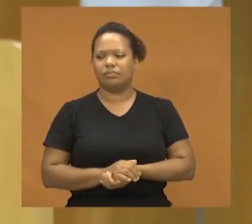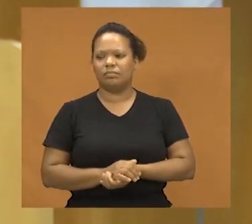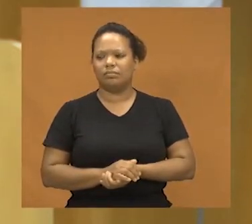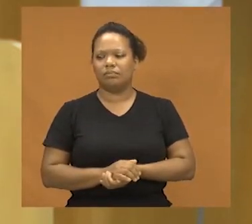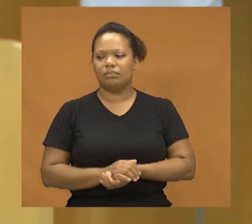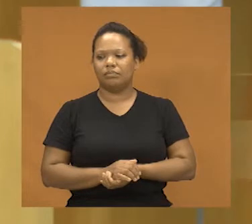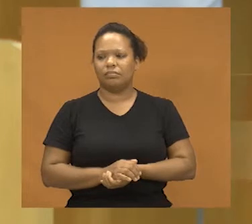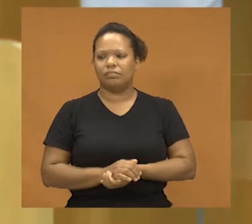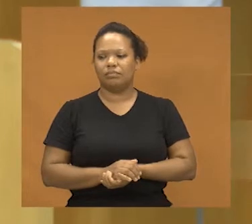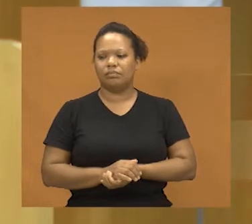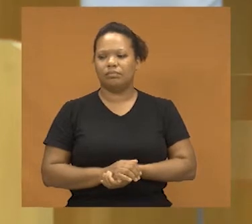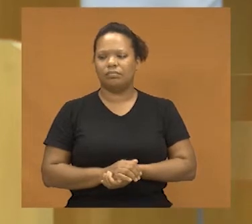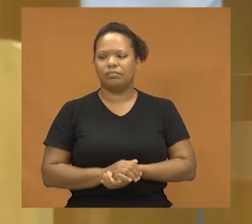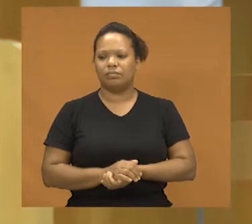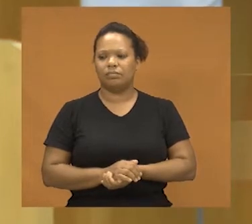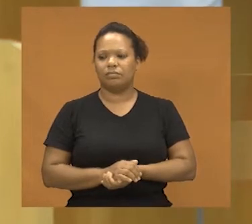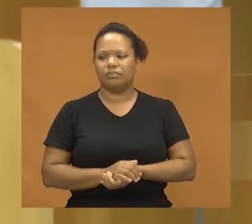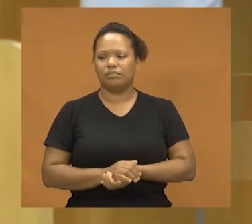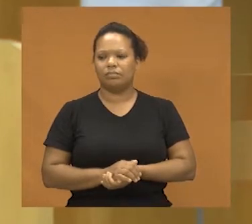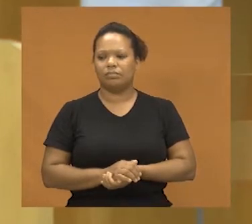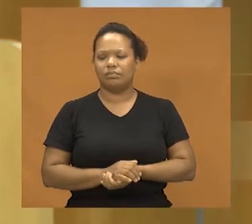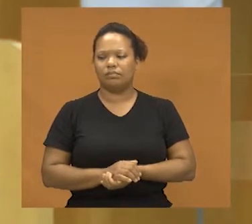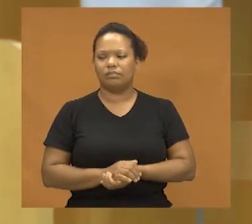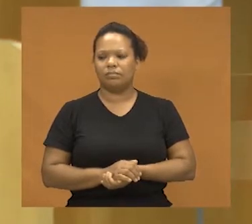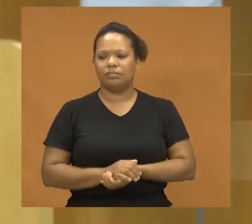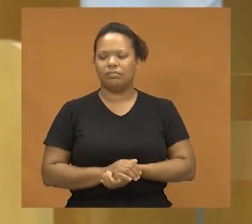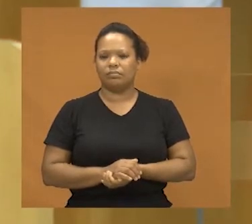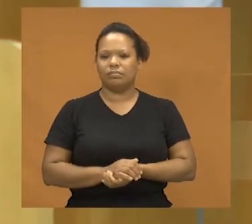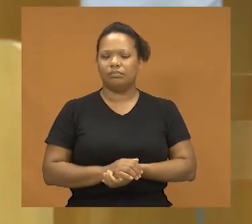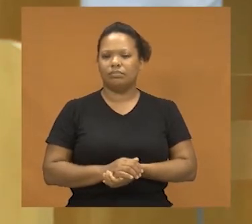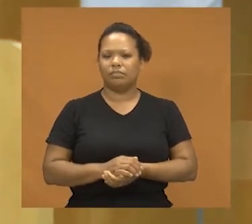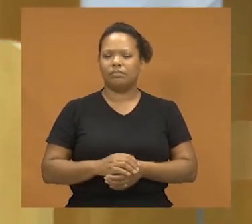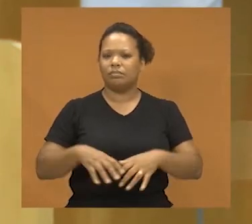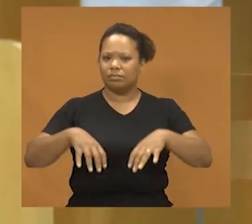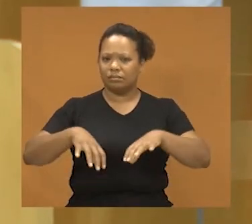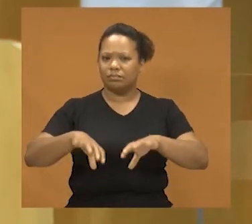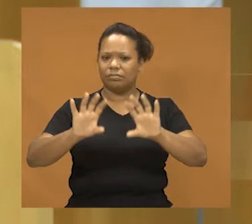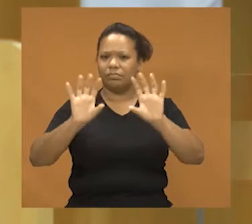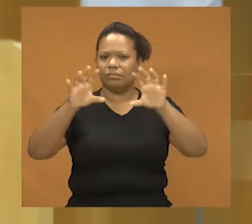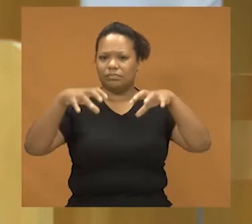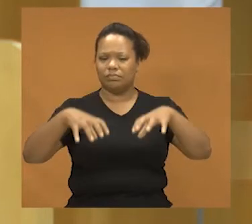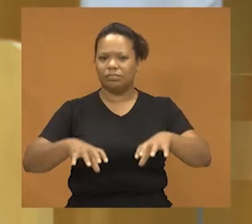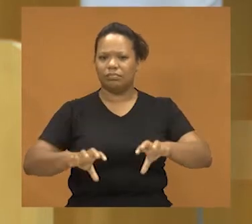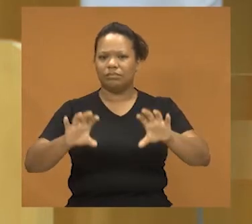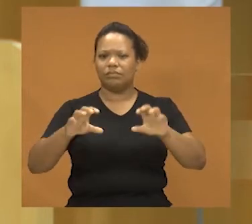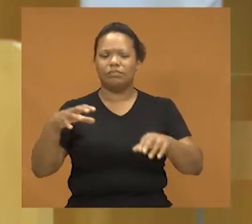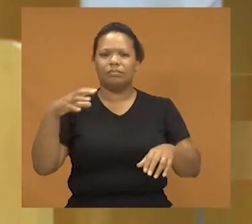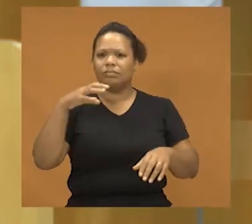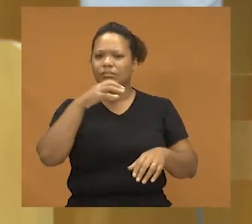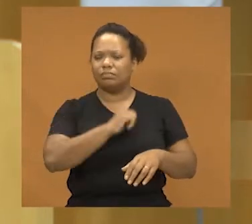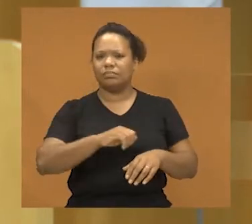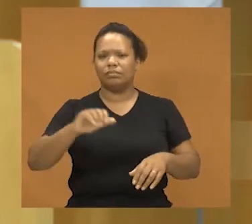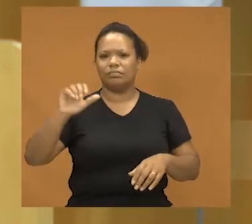Na maioria dos casos, basta abaular as vias. A máquina já está lá, não vai gastar 1 minuto a